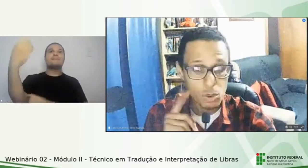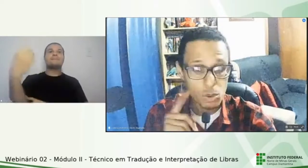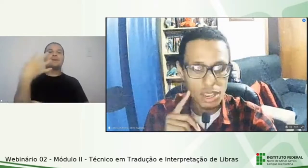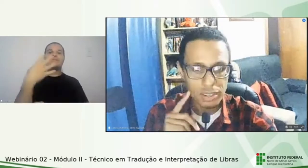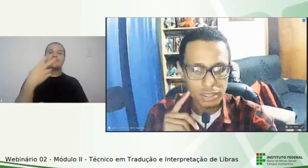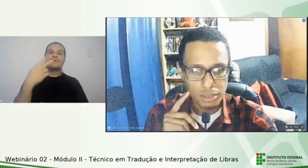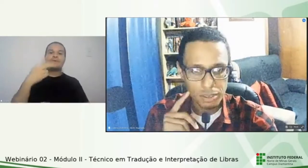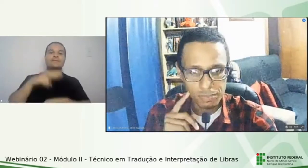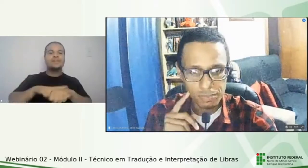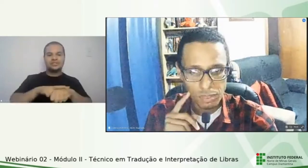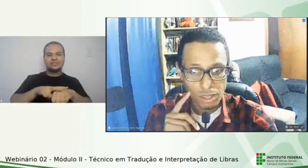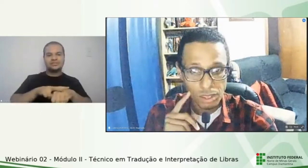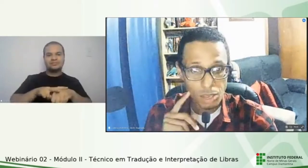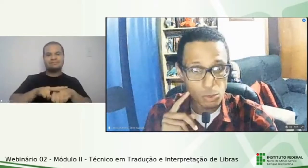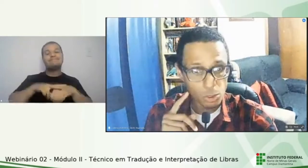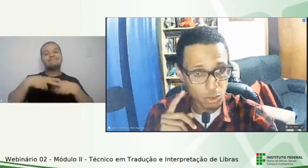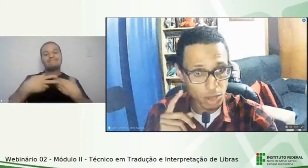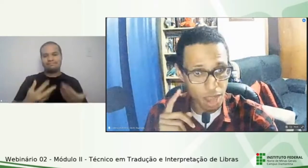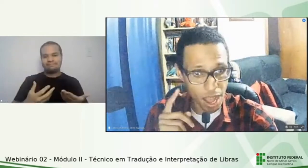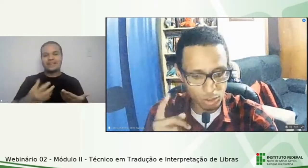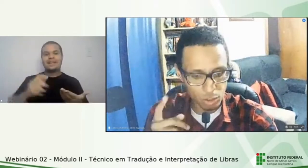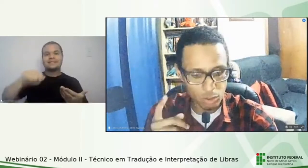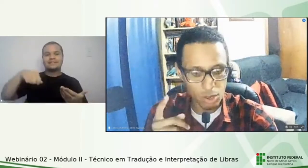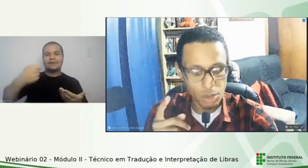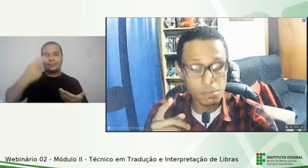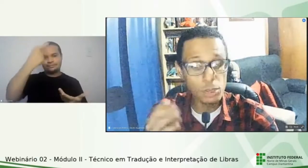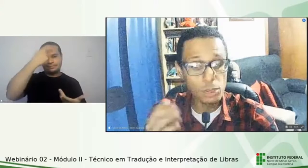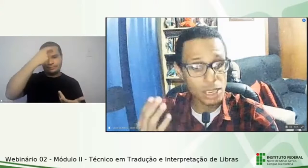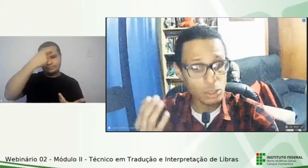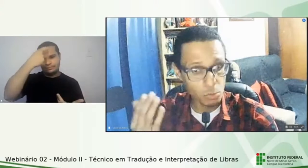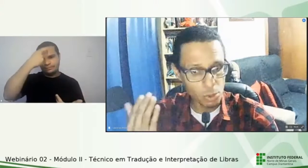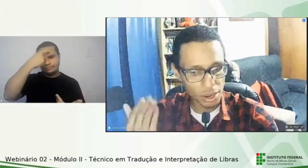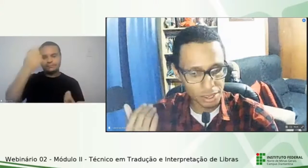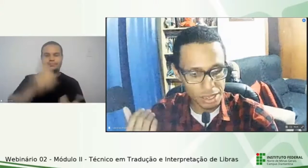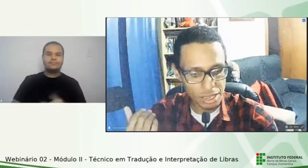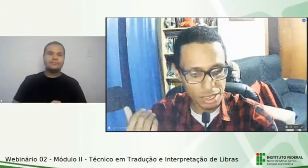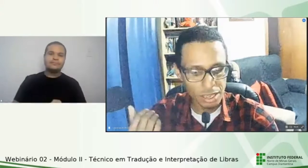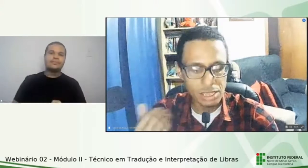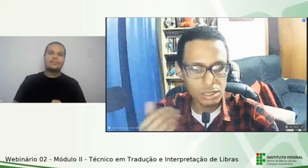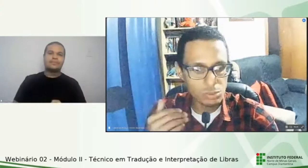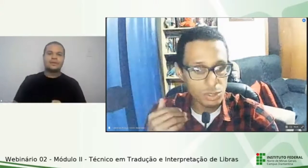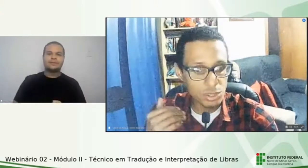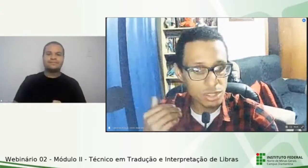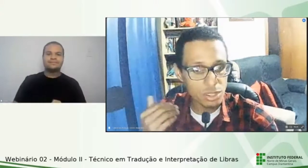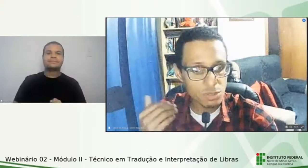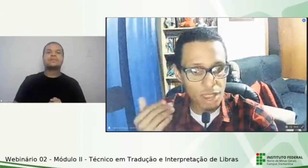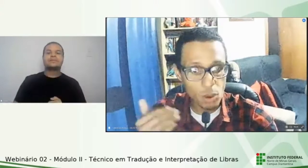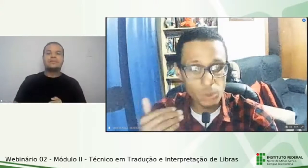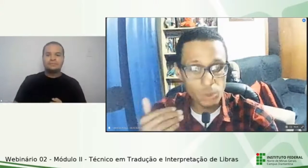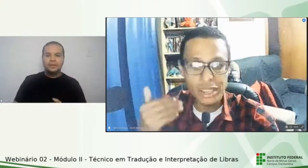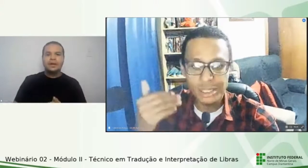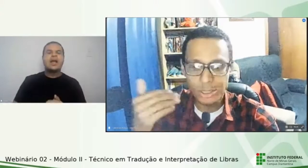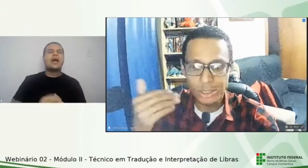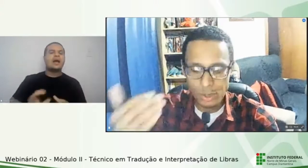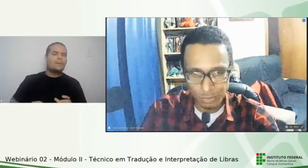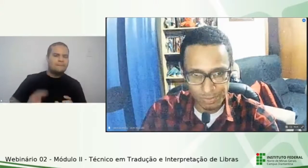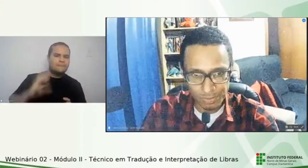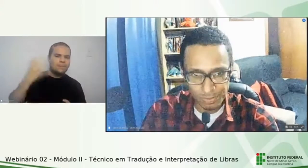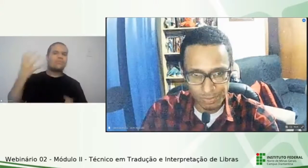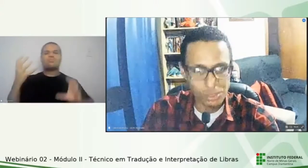Isso é consciência. Em muitos casos, pelo menos por aqui, se você estiver